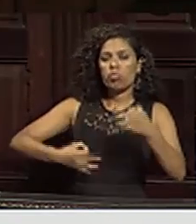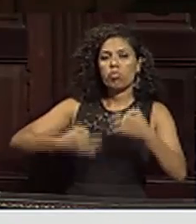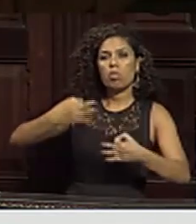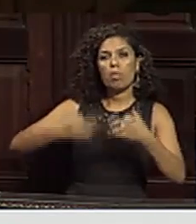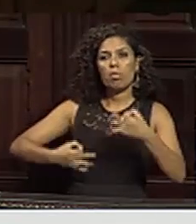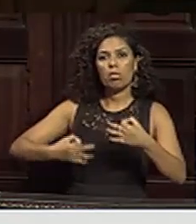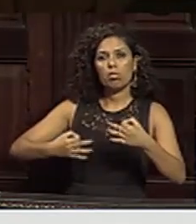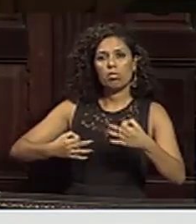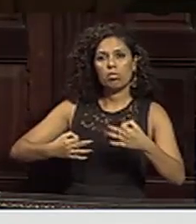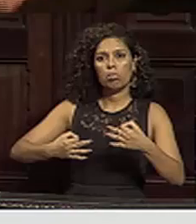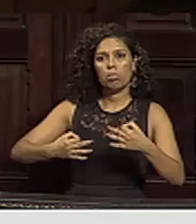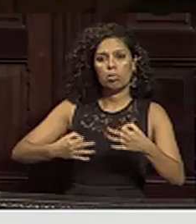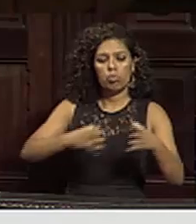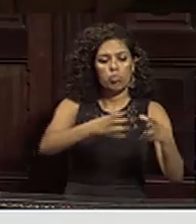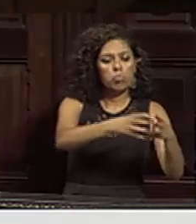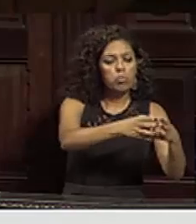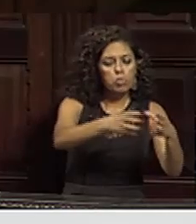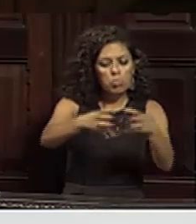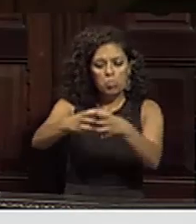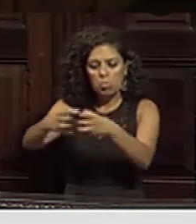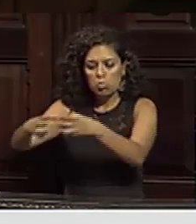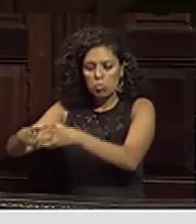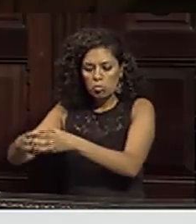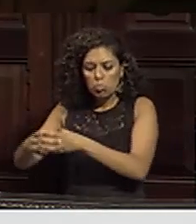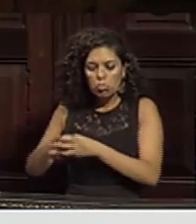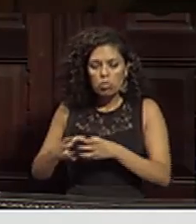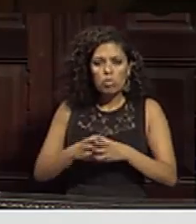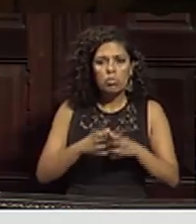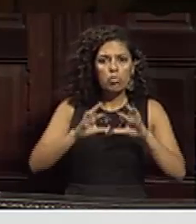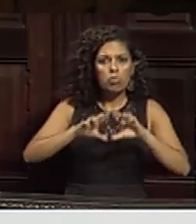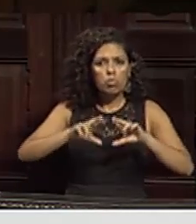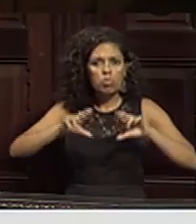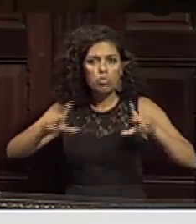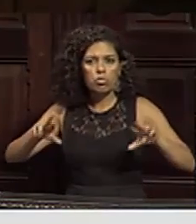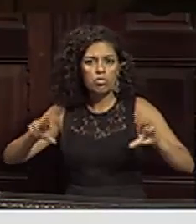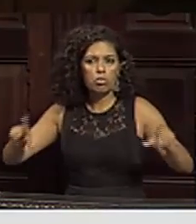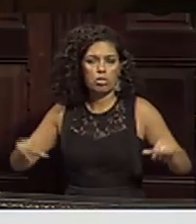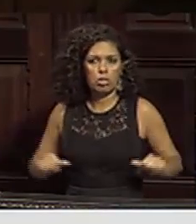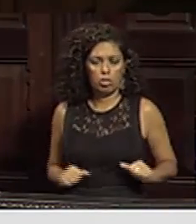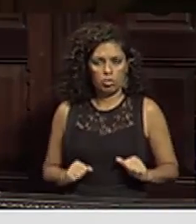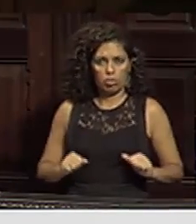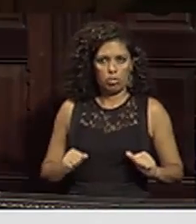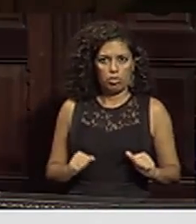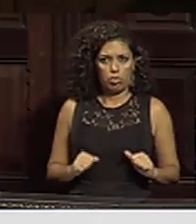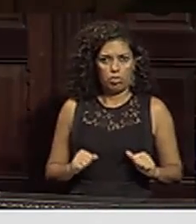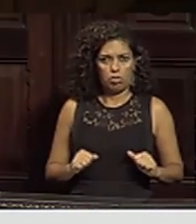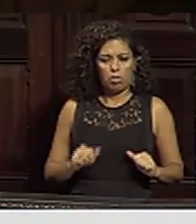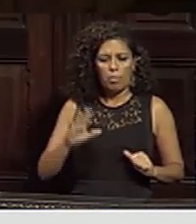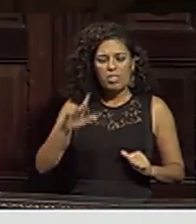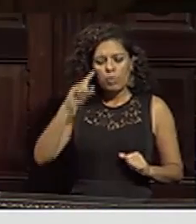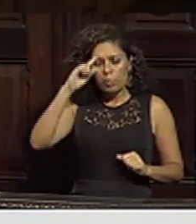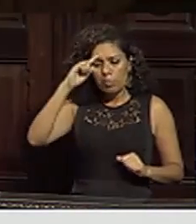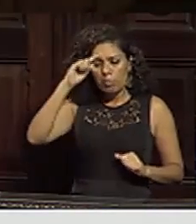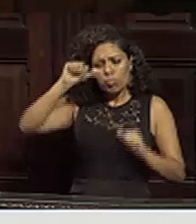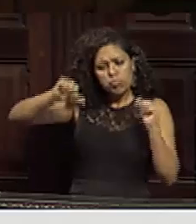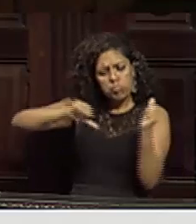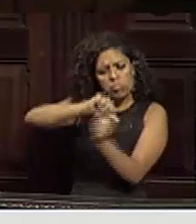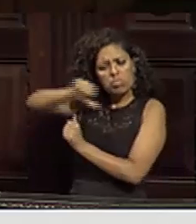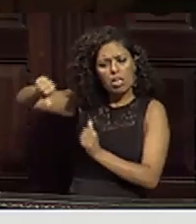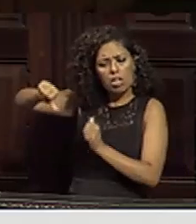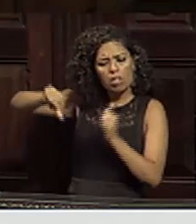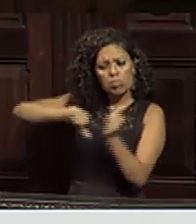uma mudança muito profunda nas regras jurídicas, ou